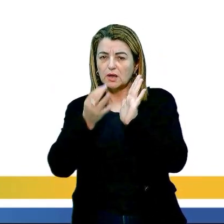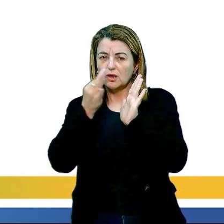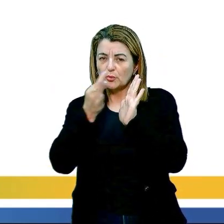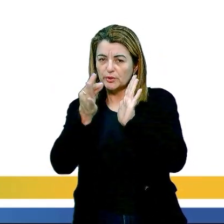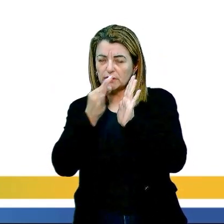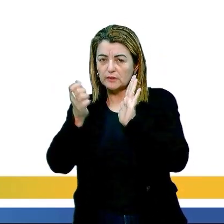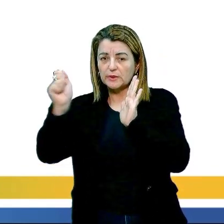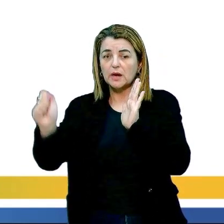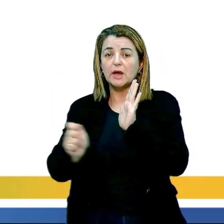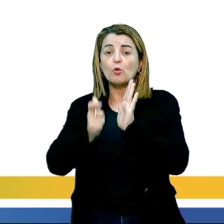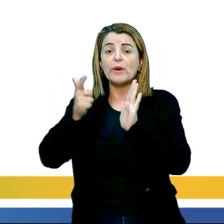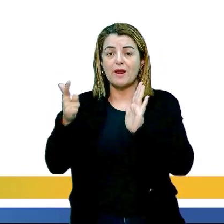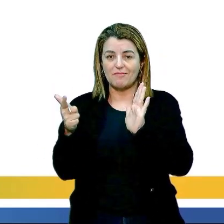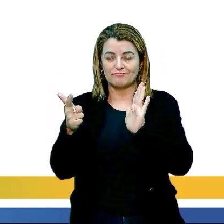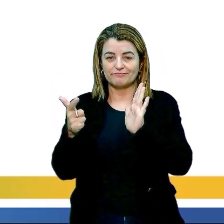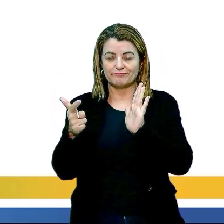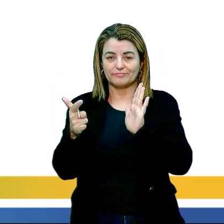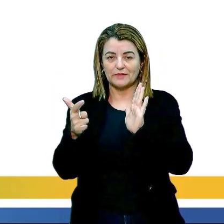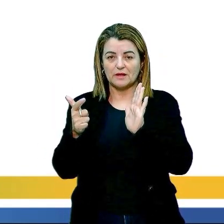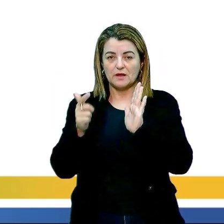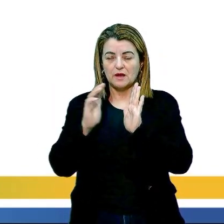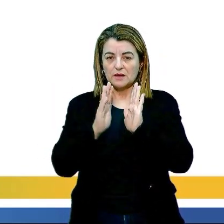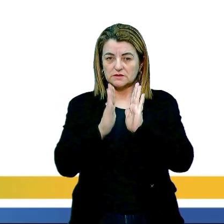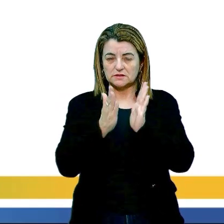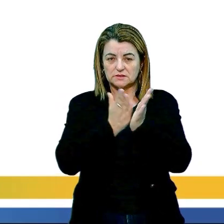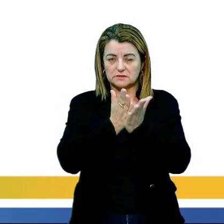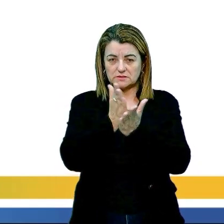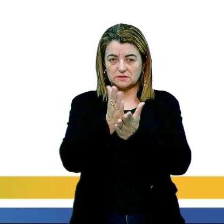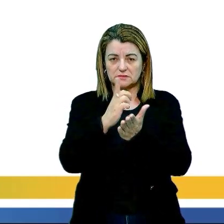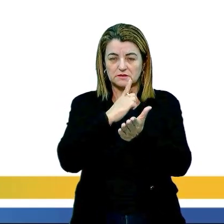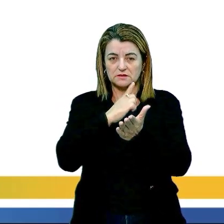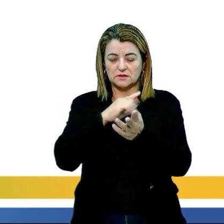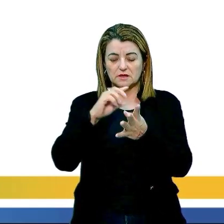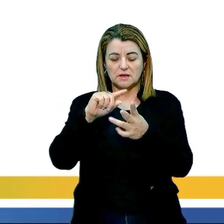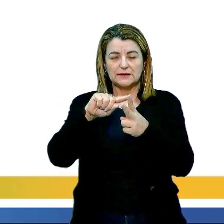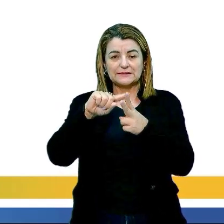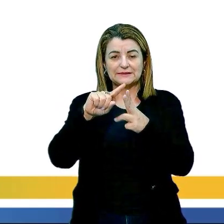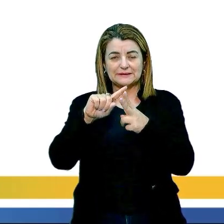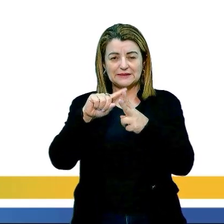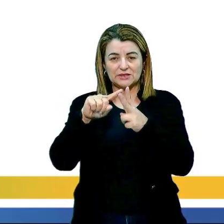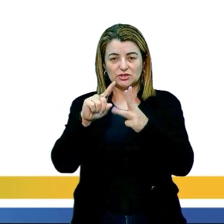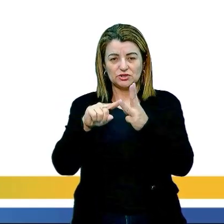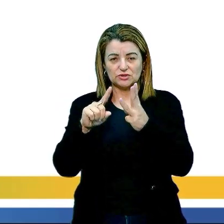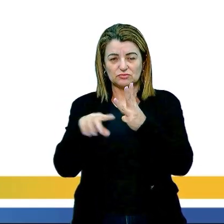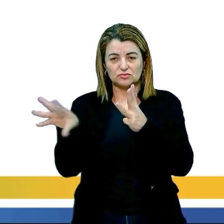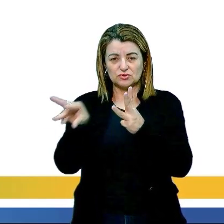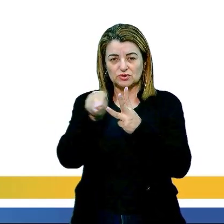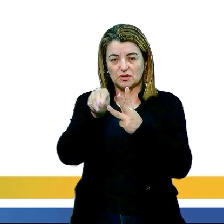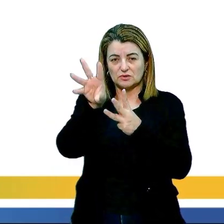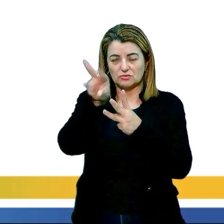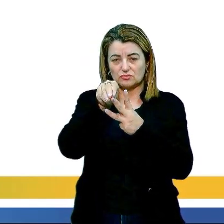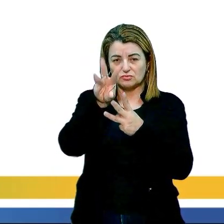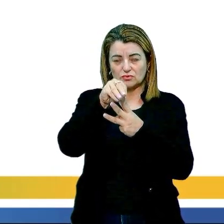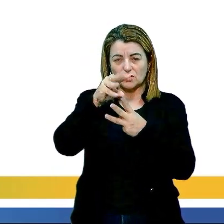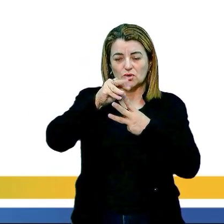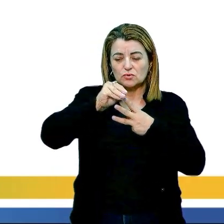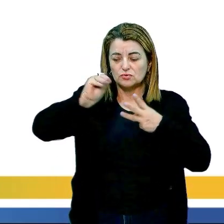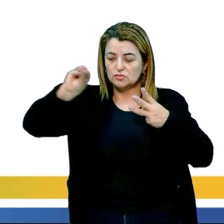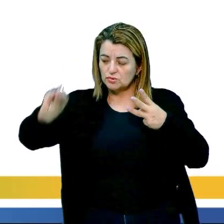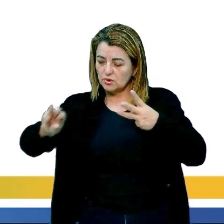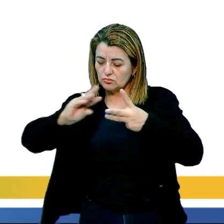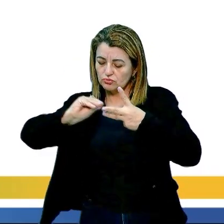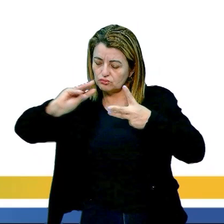recuperação. A seguir, são reproduzidos trechos aleatórios extraídos dos